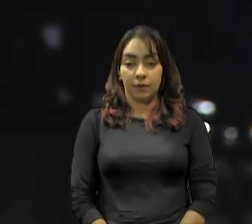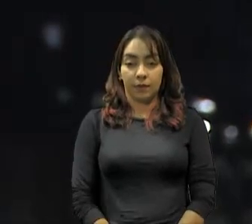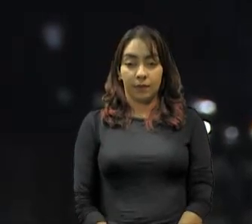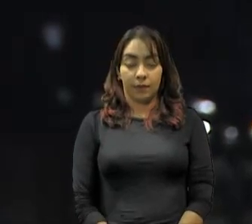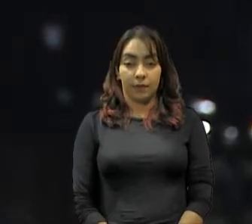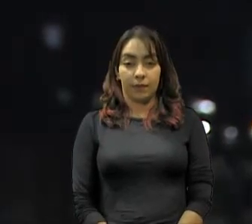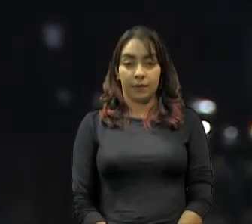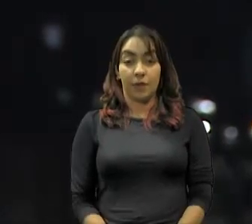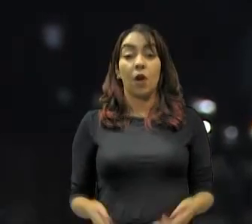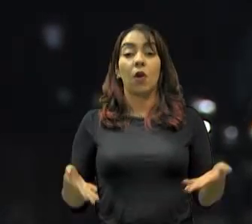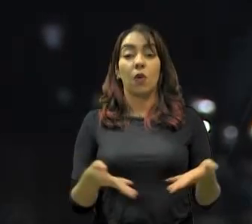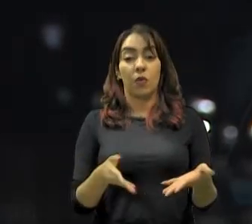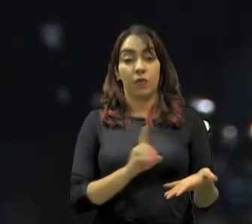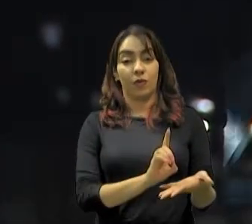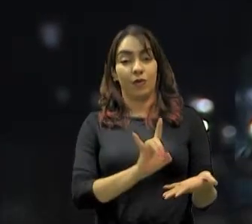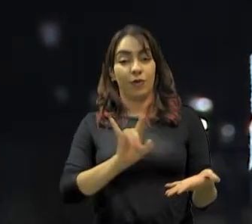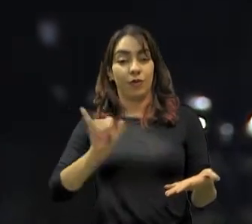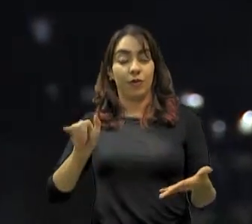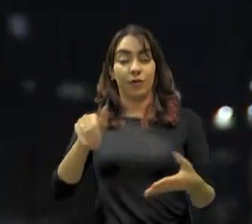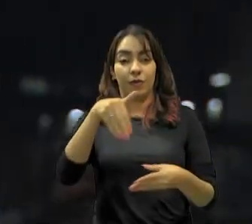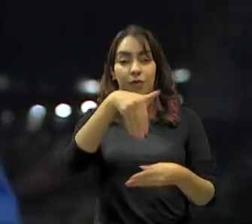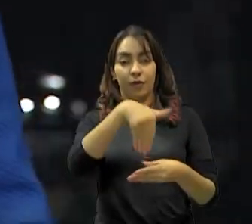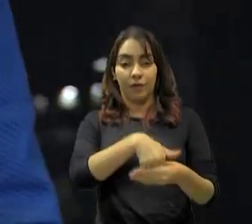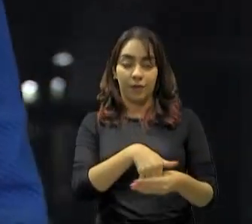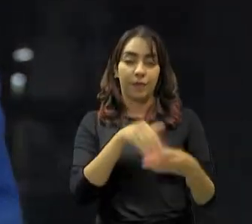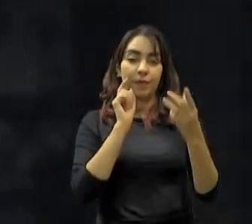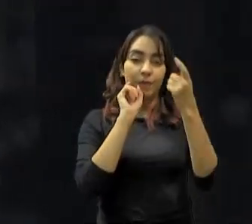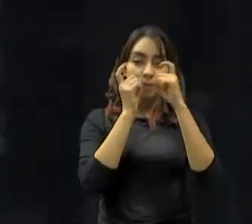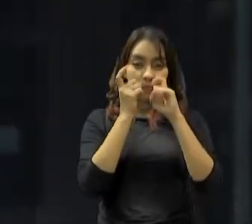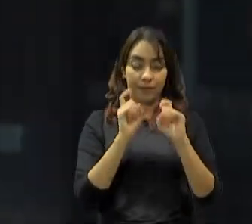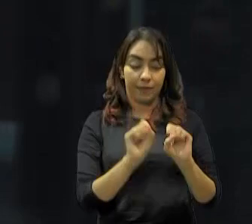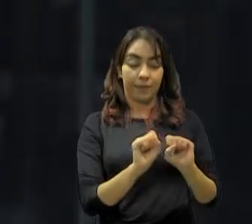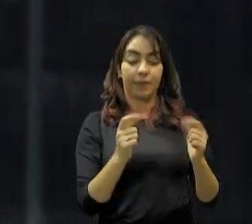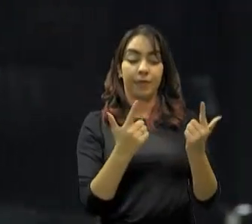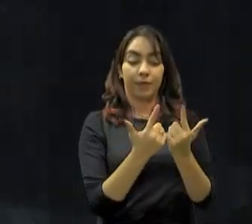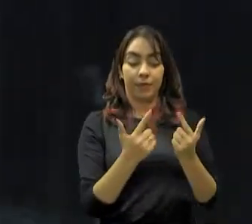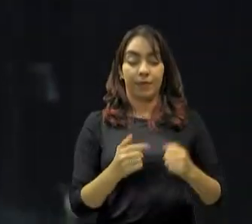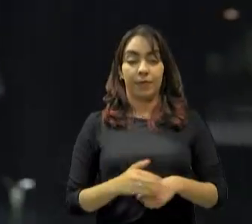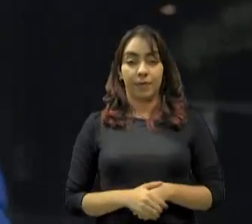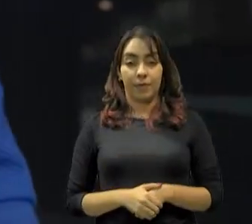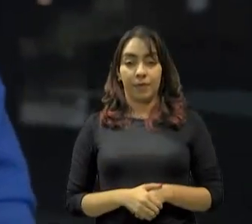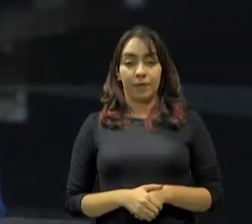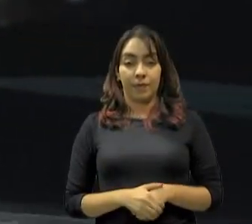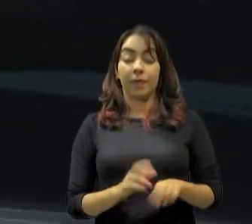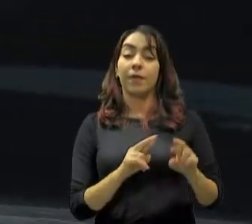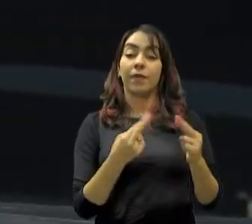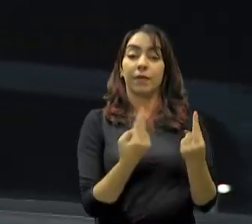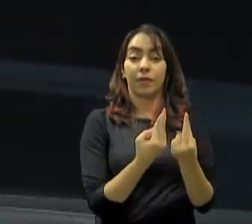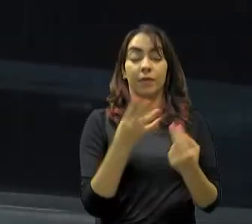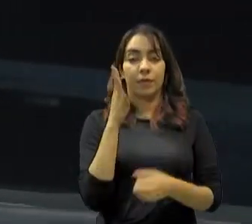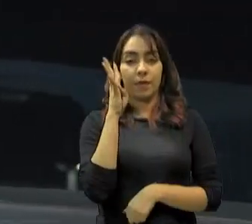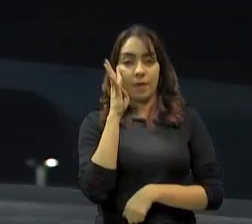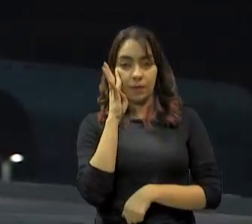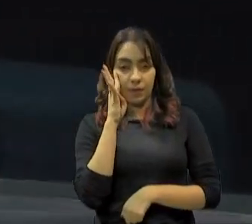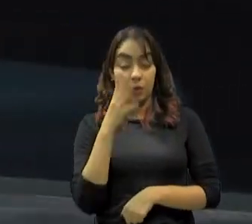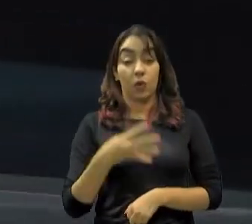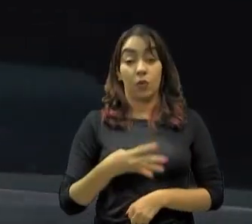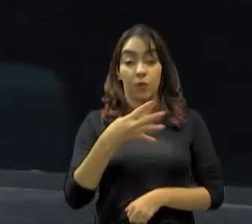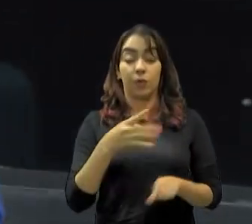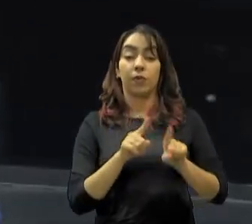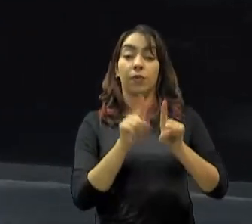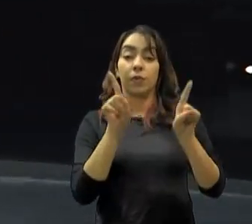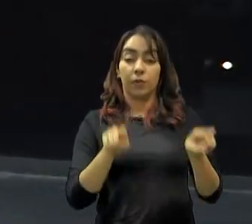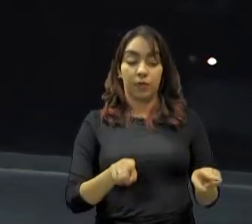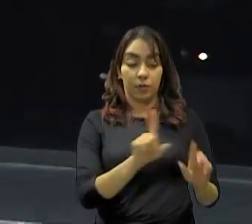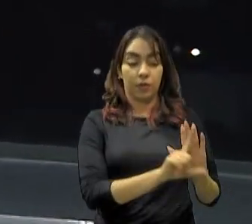Dia de votação na Assembleia Legislativa. Na sessão desta quarta-feira, foram votados 4 projetos de lei e